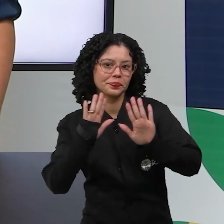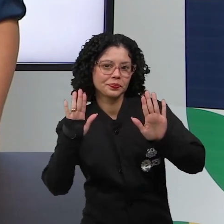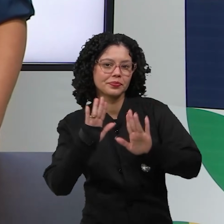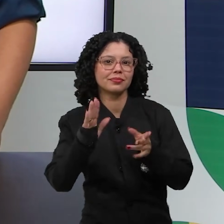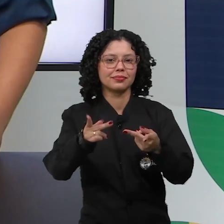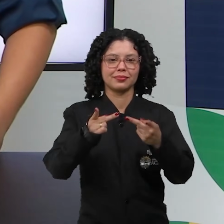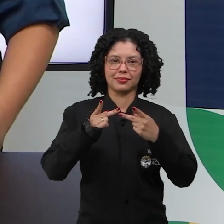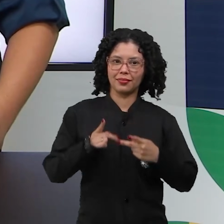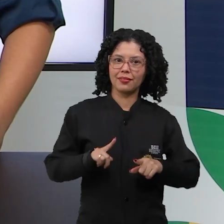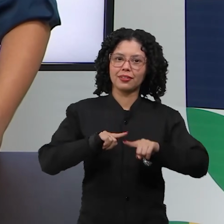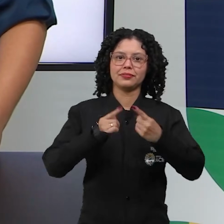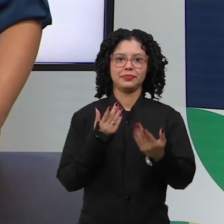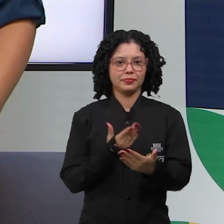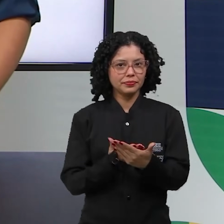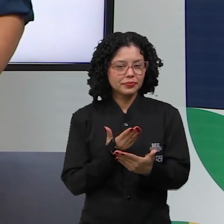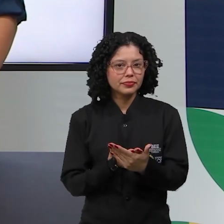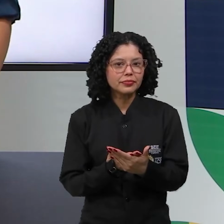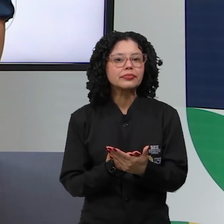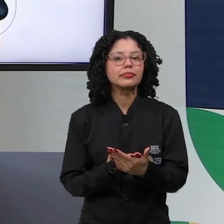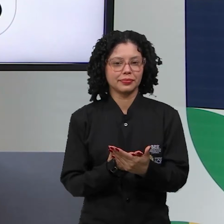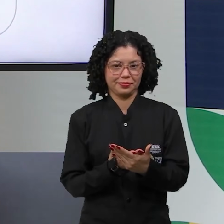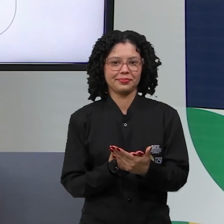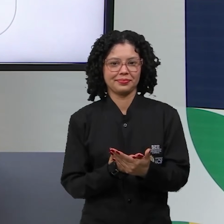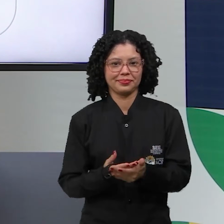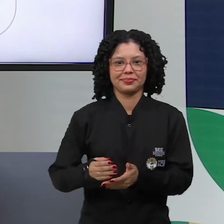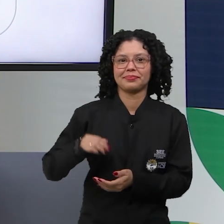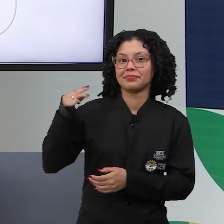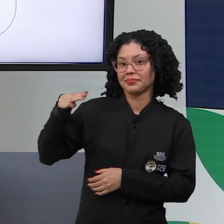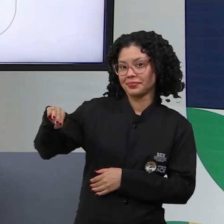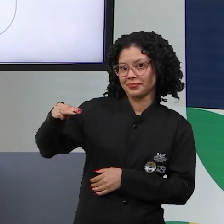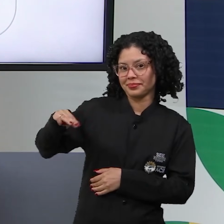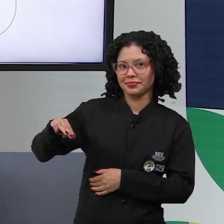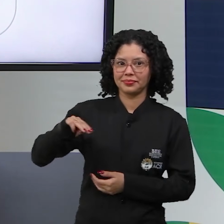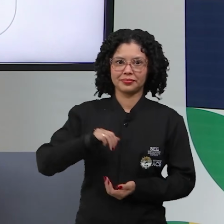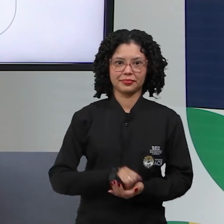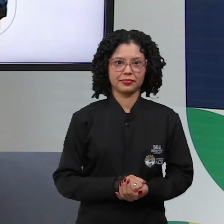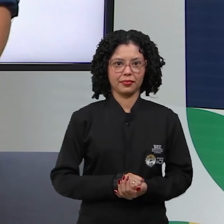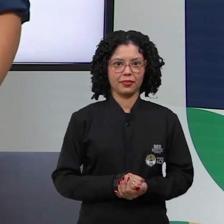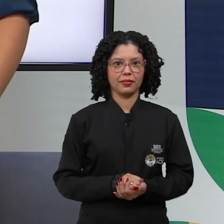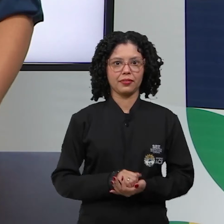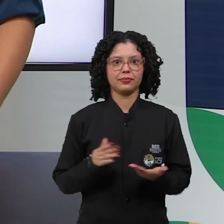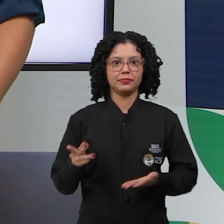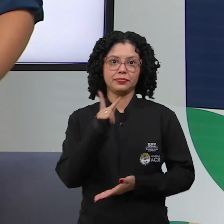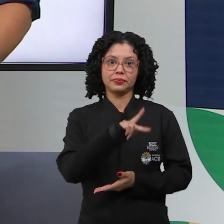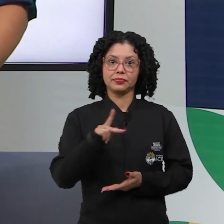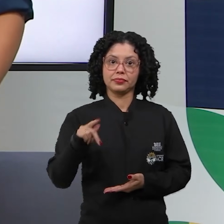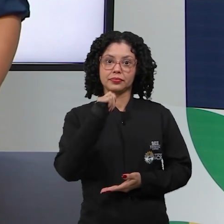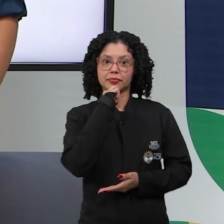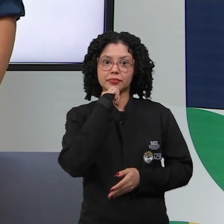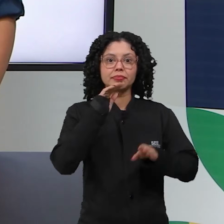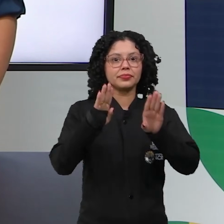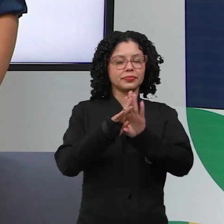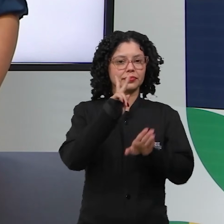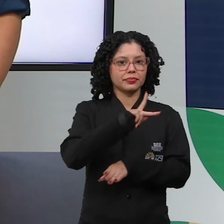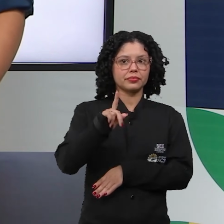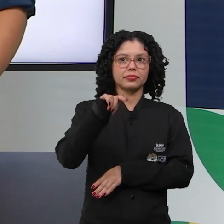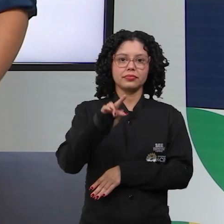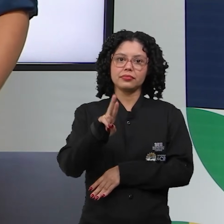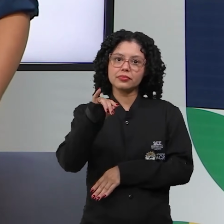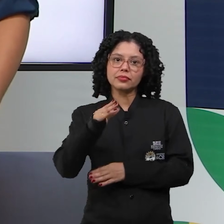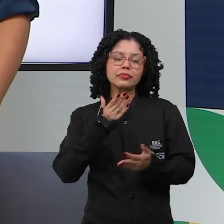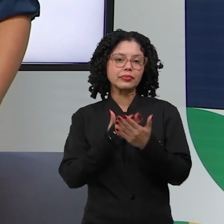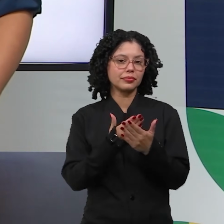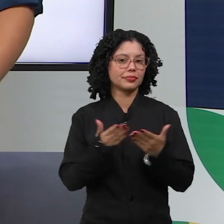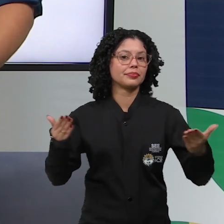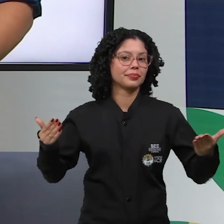Olá, seja muito bem-vindo a mais uma aula de matemática. Eu sou o professor Áquila e na aula